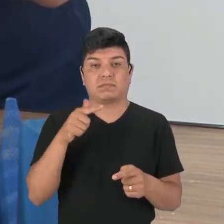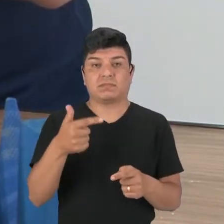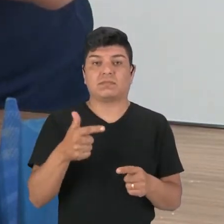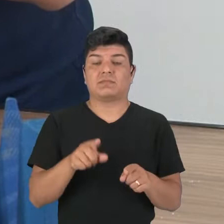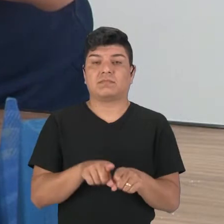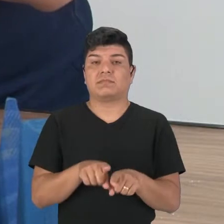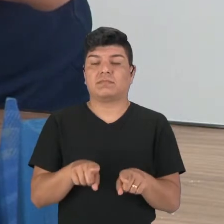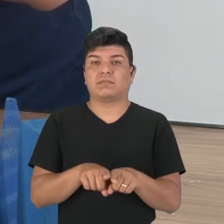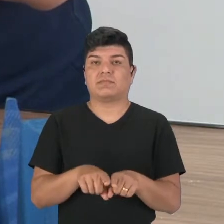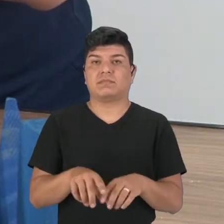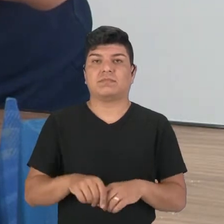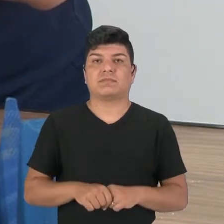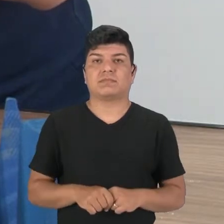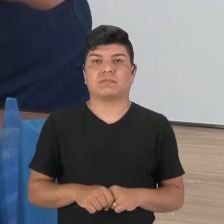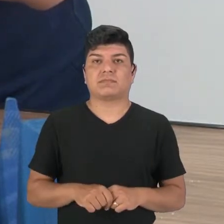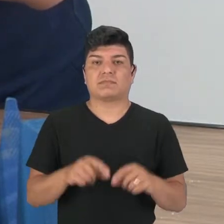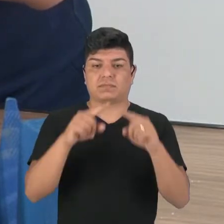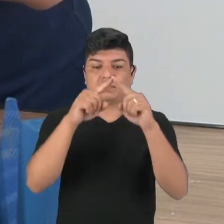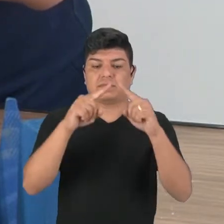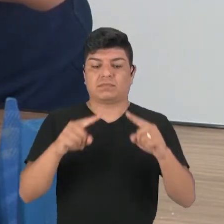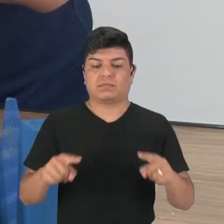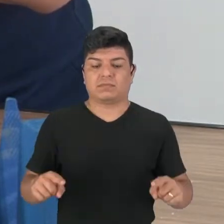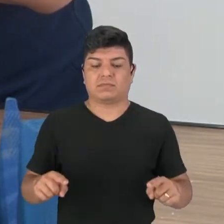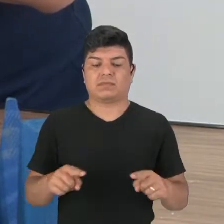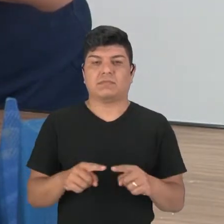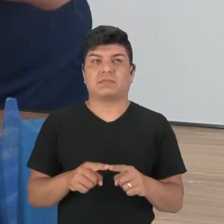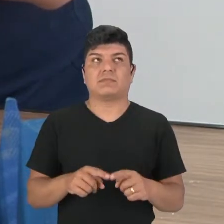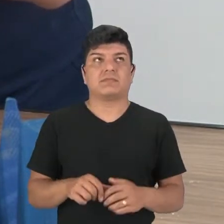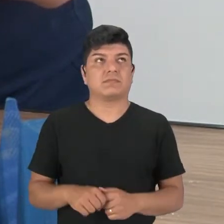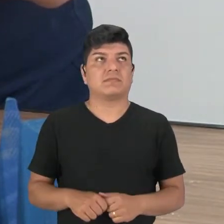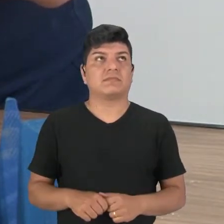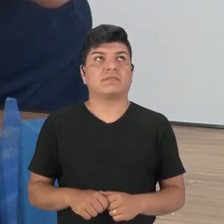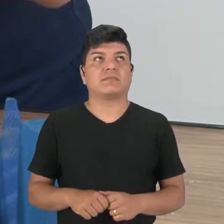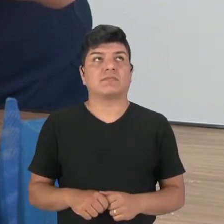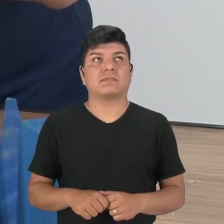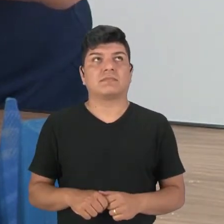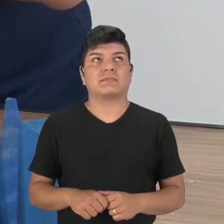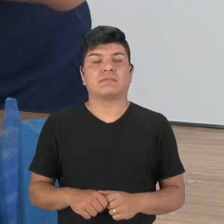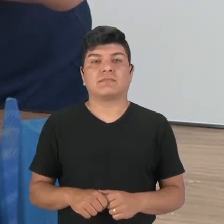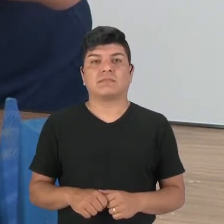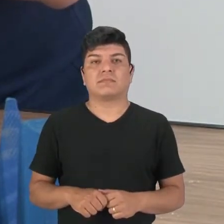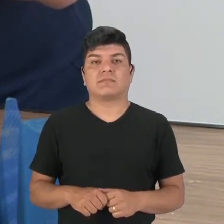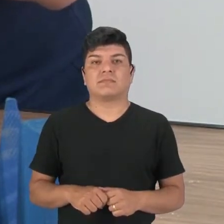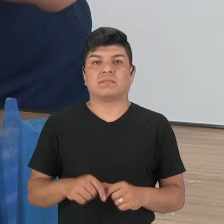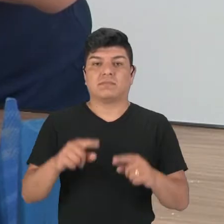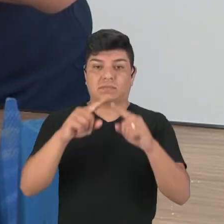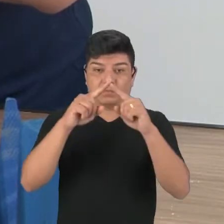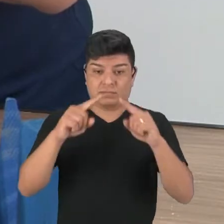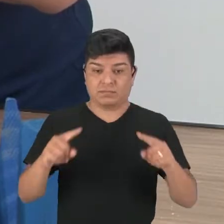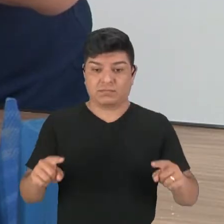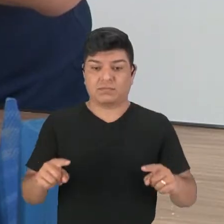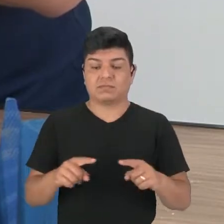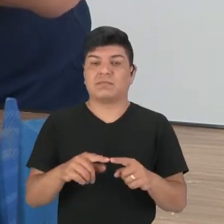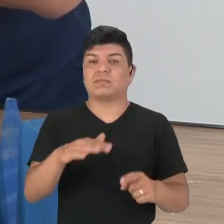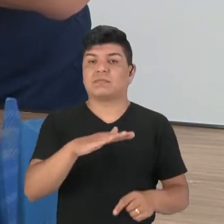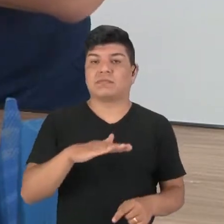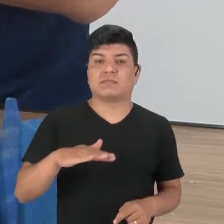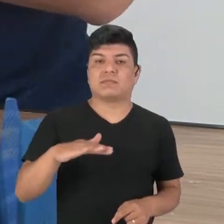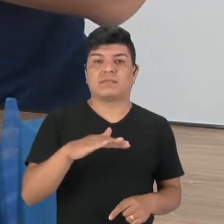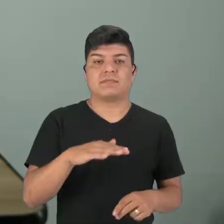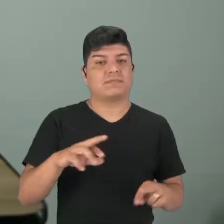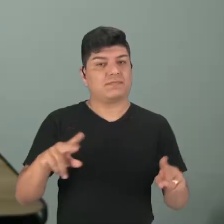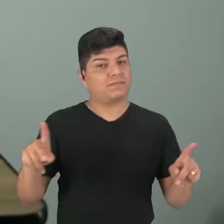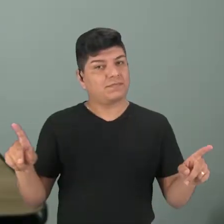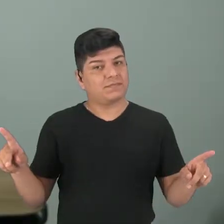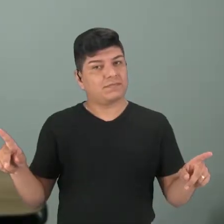né? Aqui uma outra pirâmide, a base dela aqui, ó, é uma base triangular, né? Tá vendo a